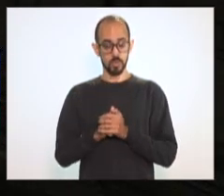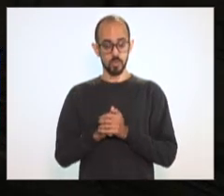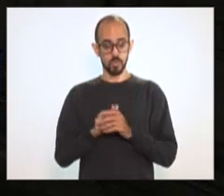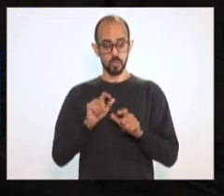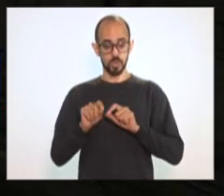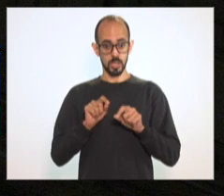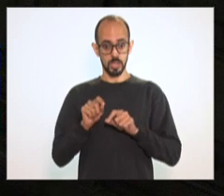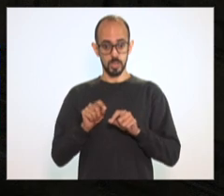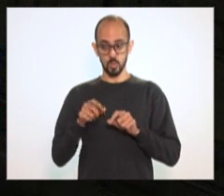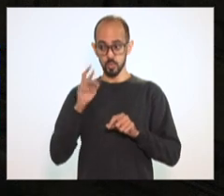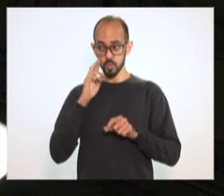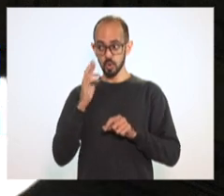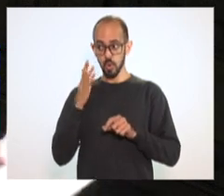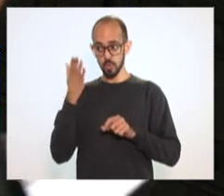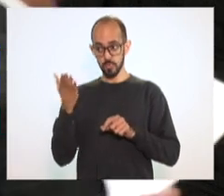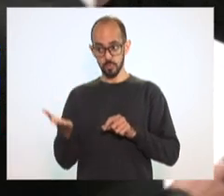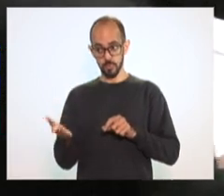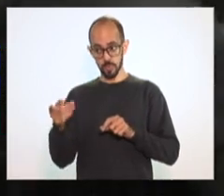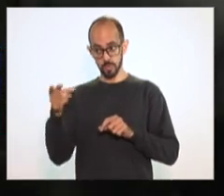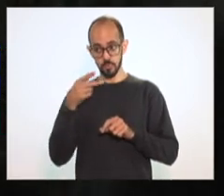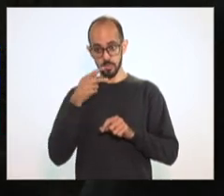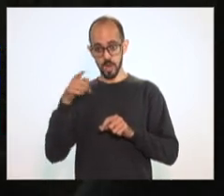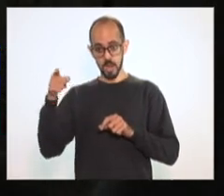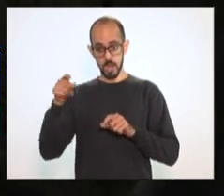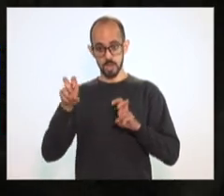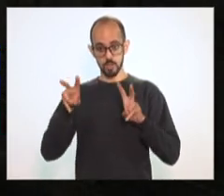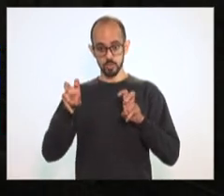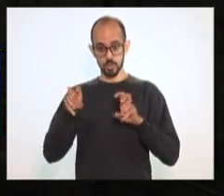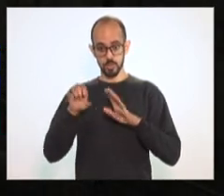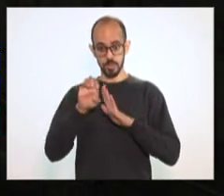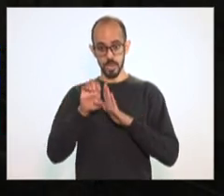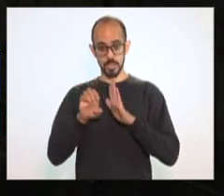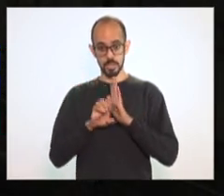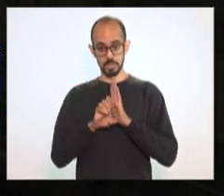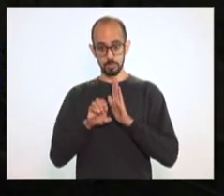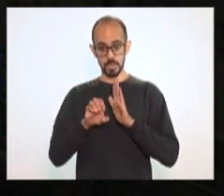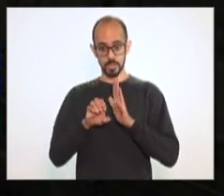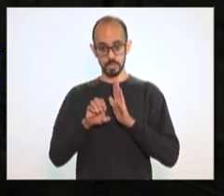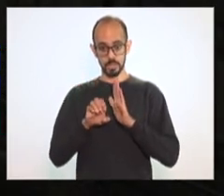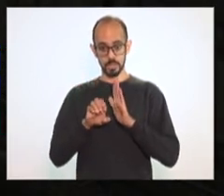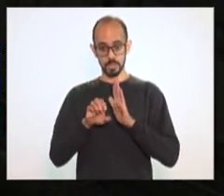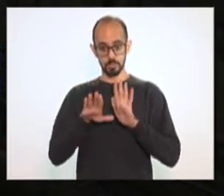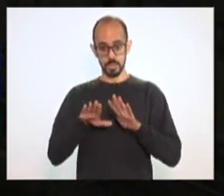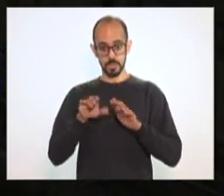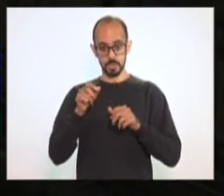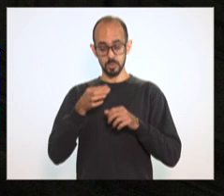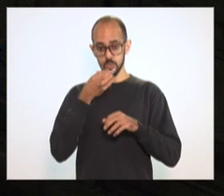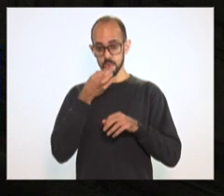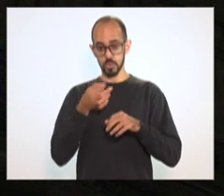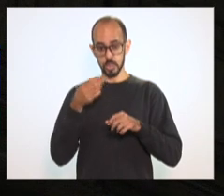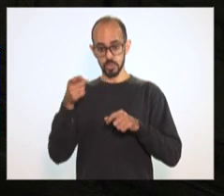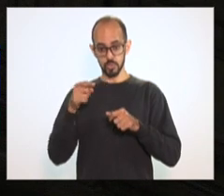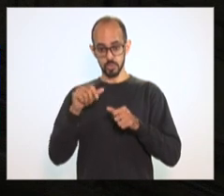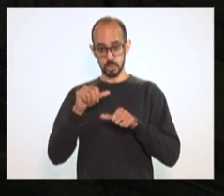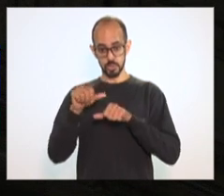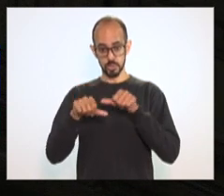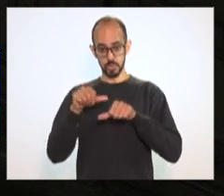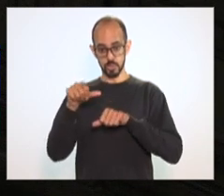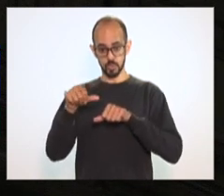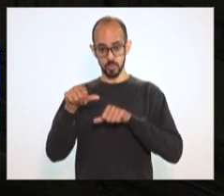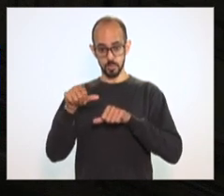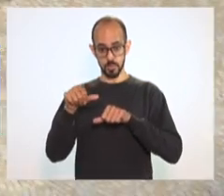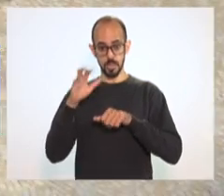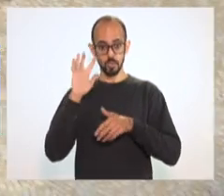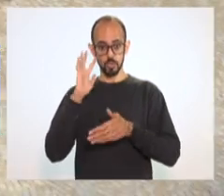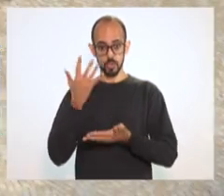o senhor vai dar o parecer sobre as emendas sobre as emendas e o senhor está sugerindo que seja transformado em projeto de